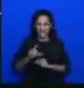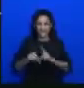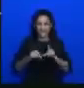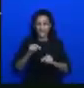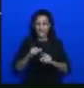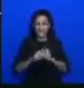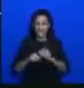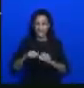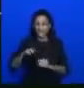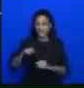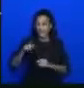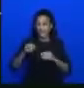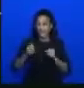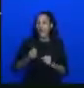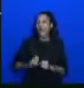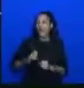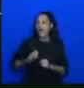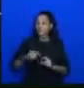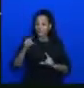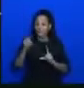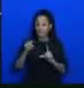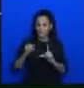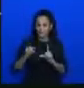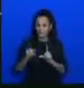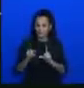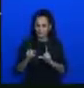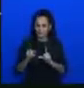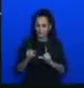Esse é o sorteio da Mega Sena ao vivo pela Rede TV.